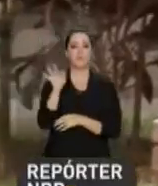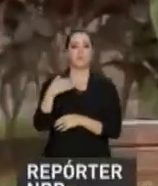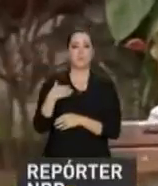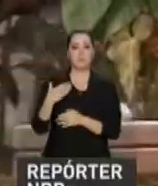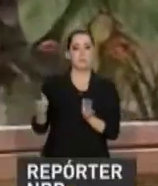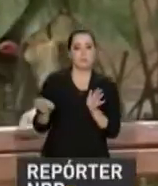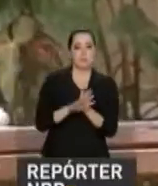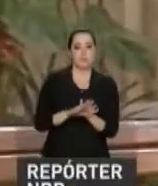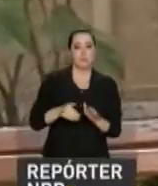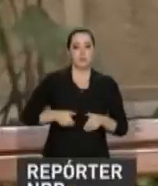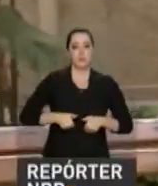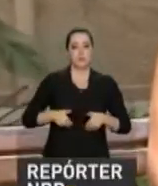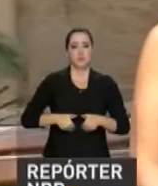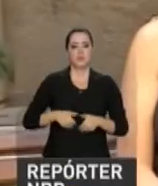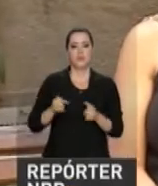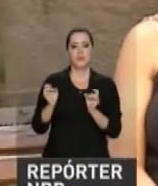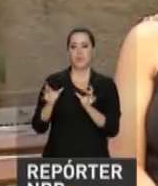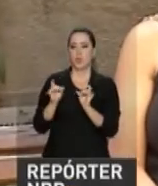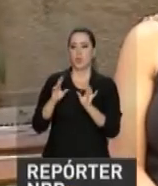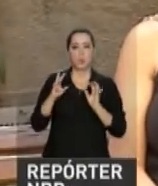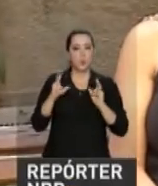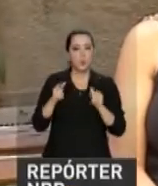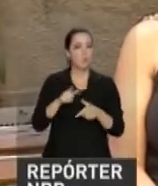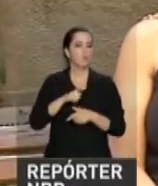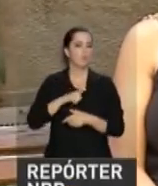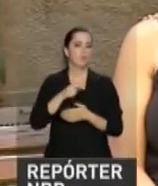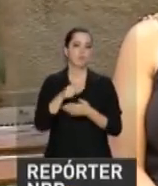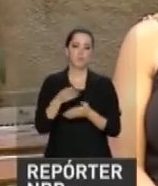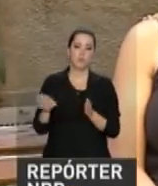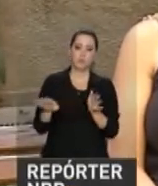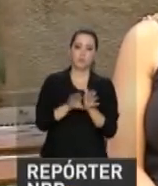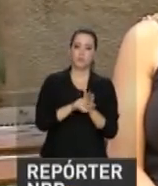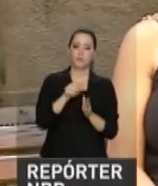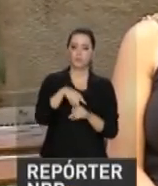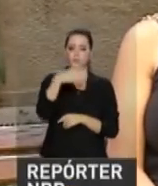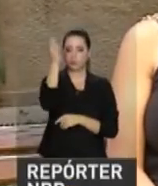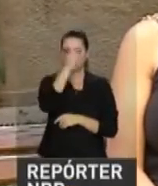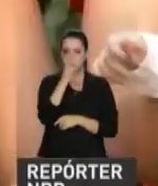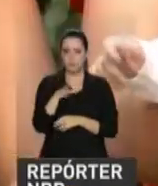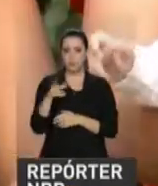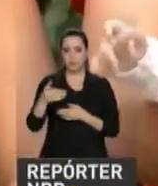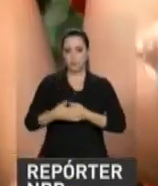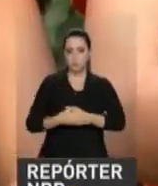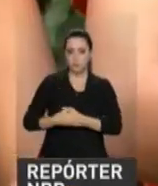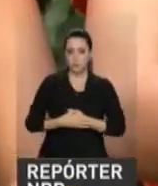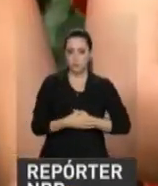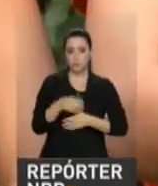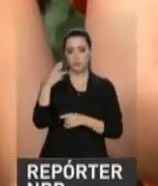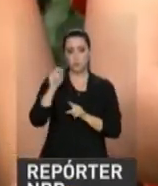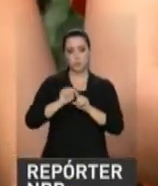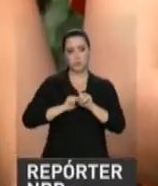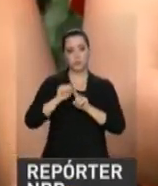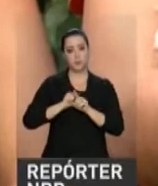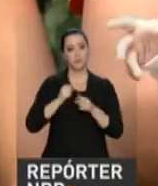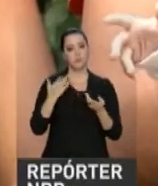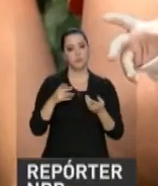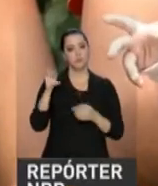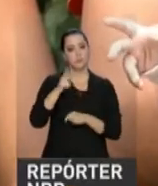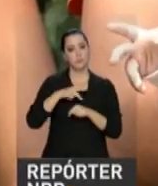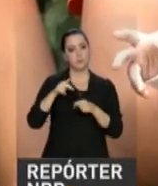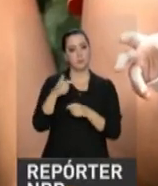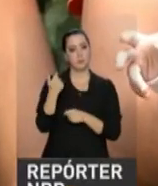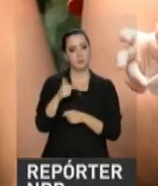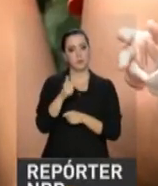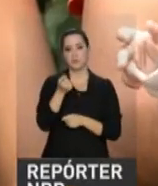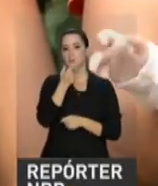a porta, venderam um pouco que tinham e vieram para o Brasil com a pequena Isabela, que tem apenas 3 meses. No país, não